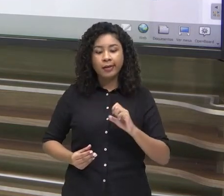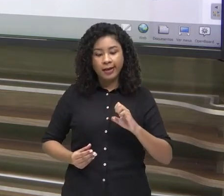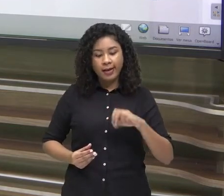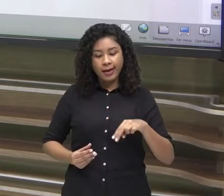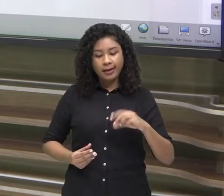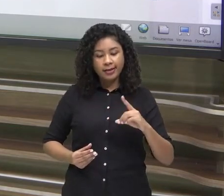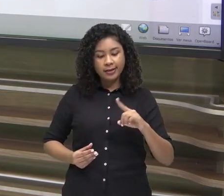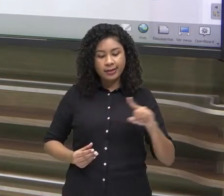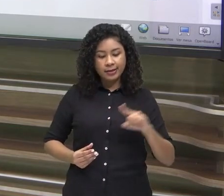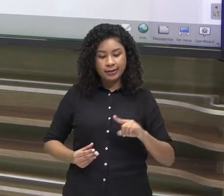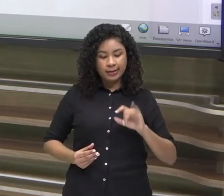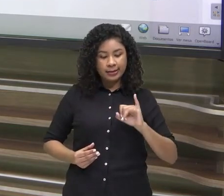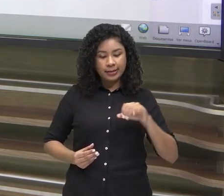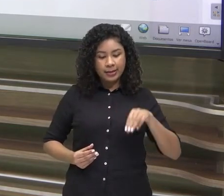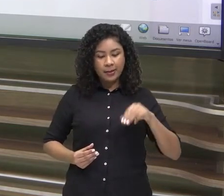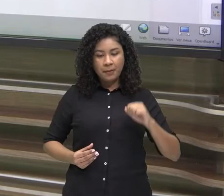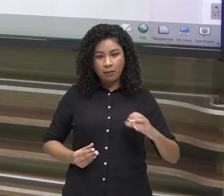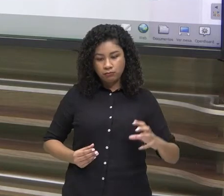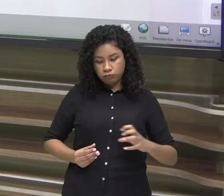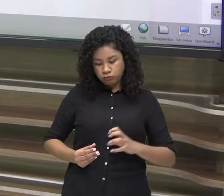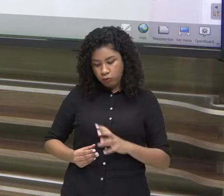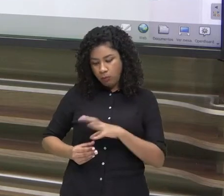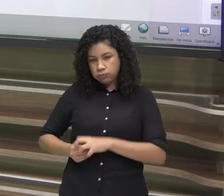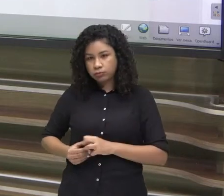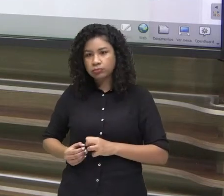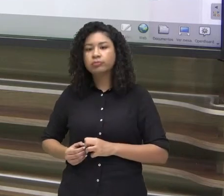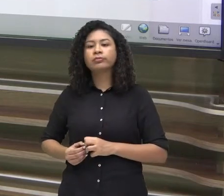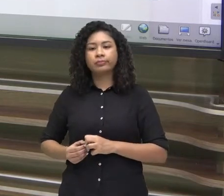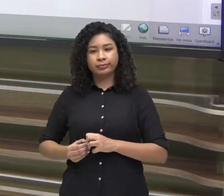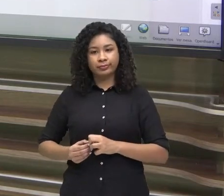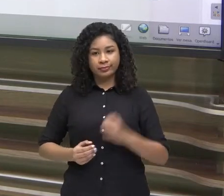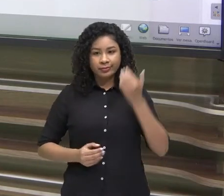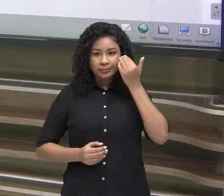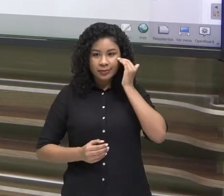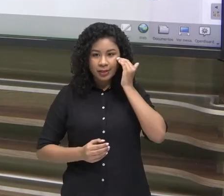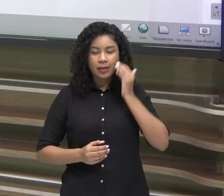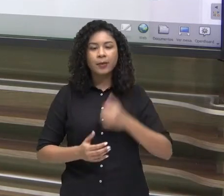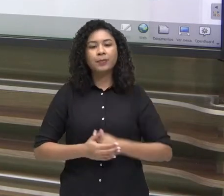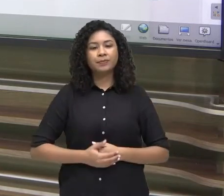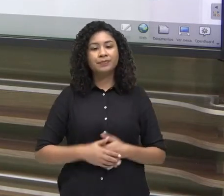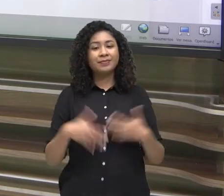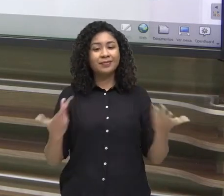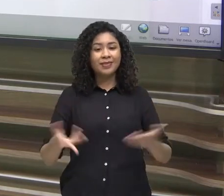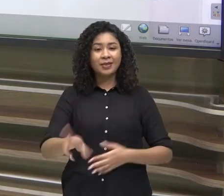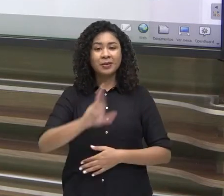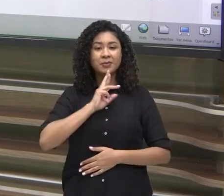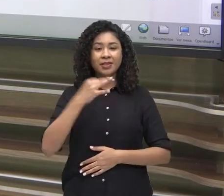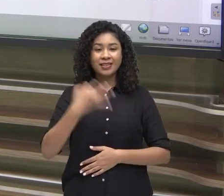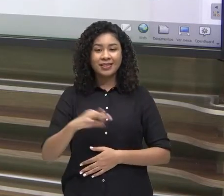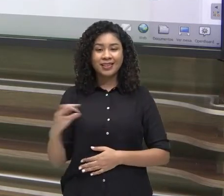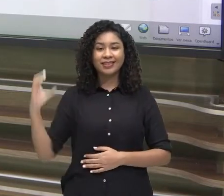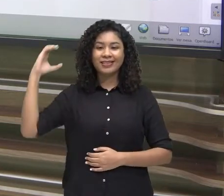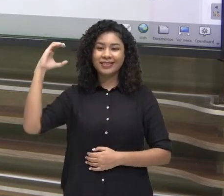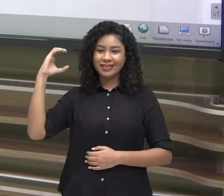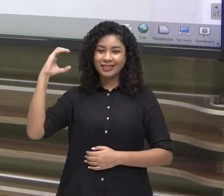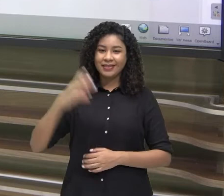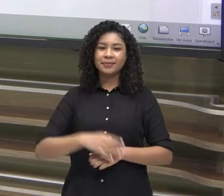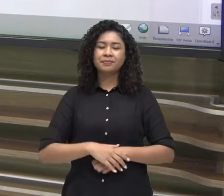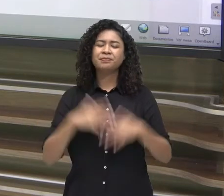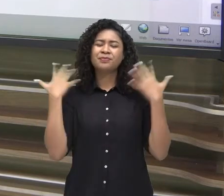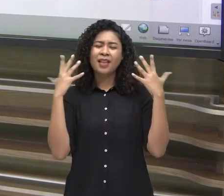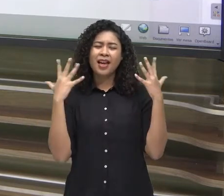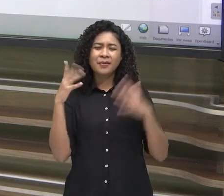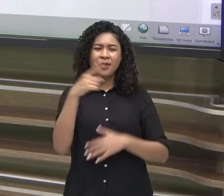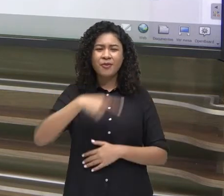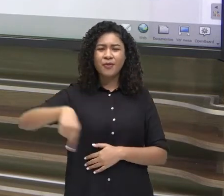certo? Então a bile ela vai ter essa função aí de emulsificar a gordura. Ok? Como a gente viu, a resposta certa é a letra C. Parabéns aí a quem